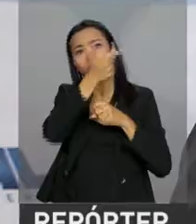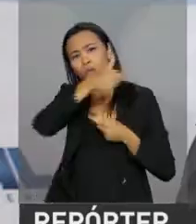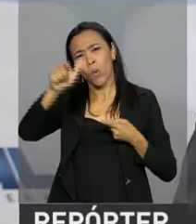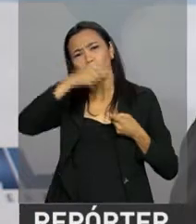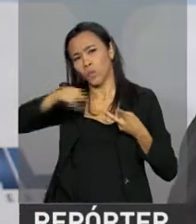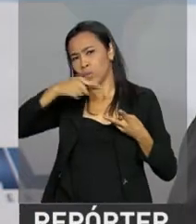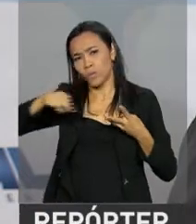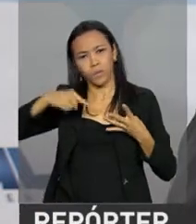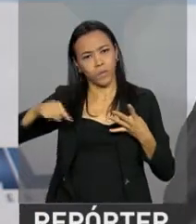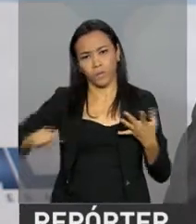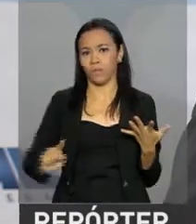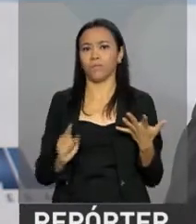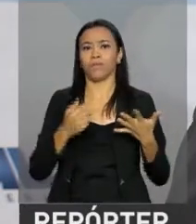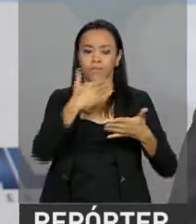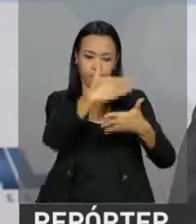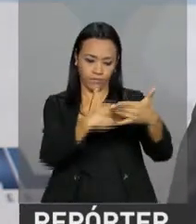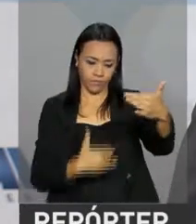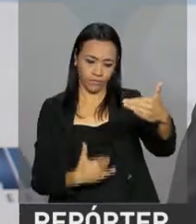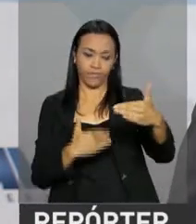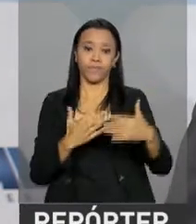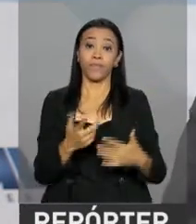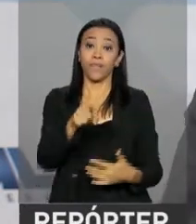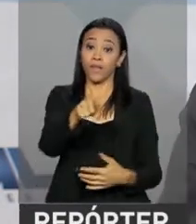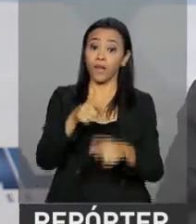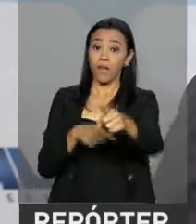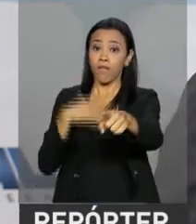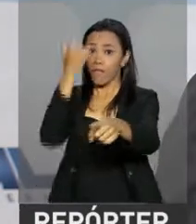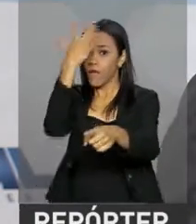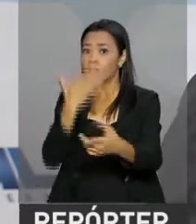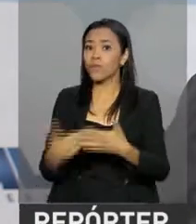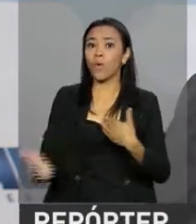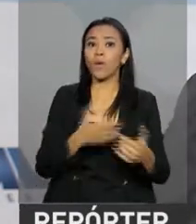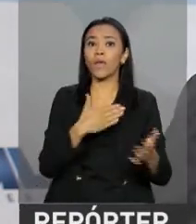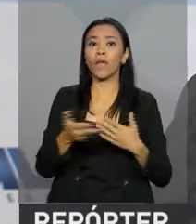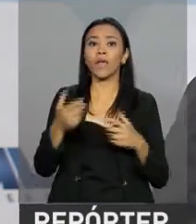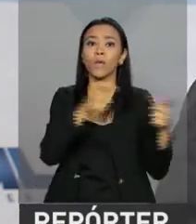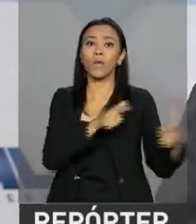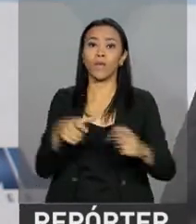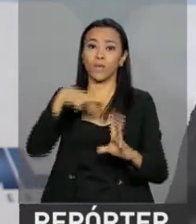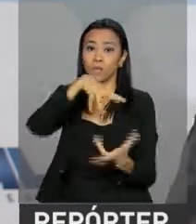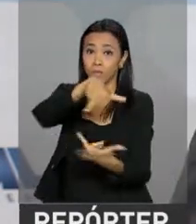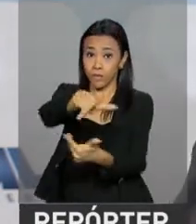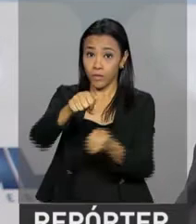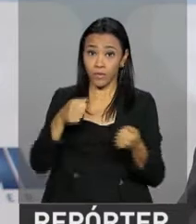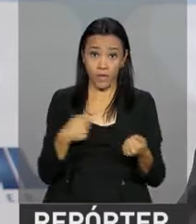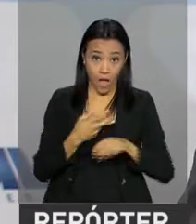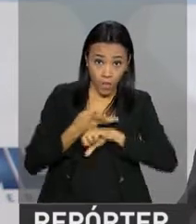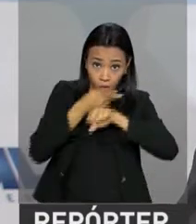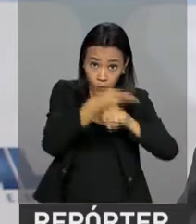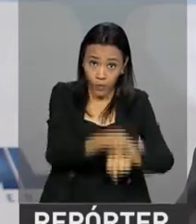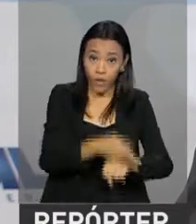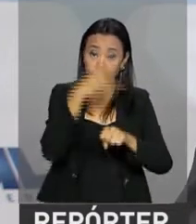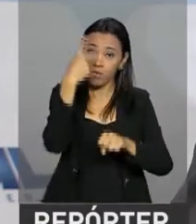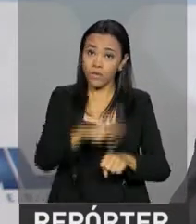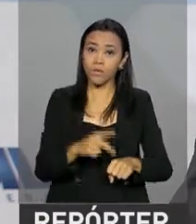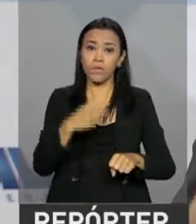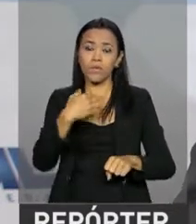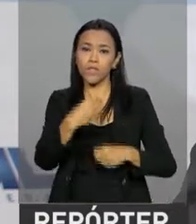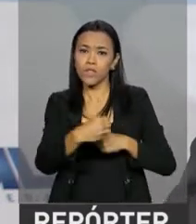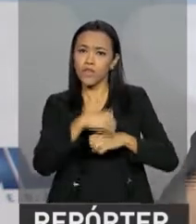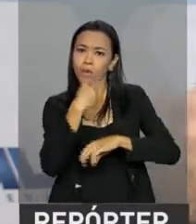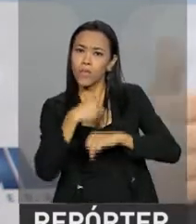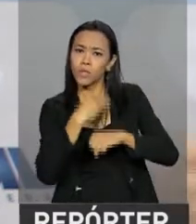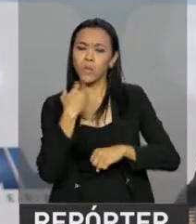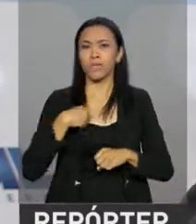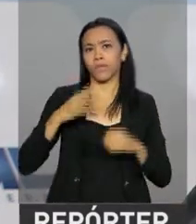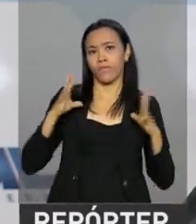produtor vai dá ao cidadão a facilidade de qualquer lugar do mundo que estiver acessar o seu prontuário eletrônico se estiver de